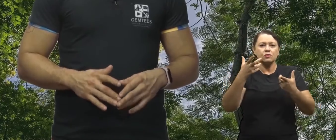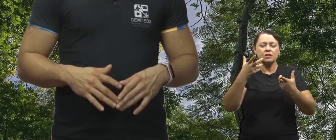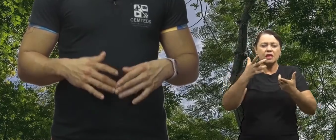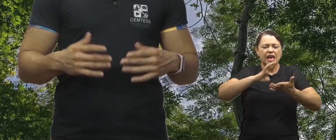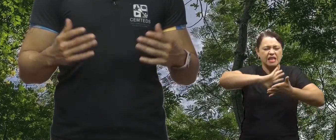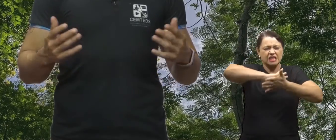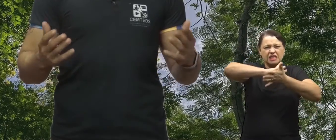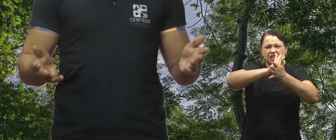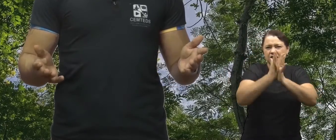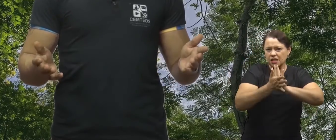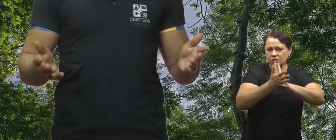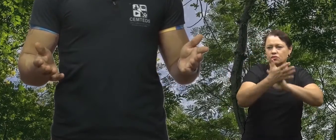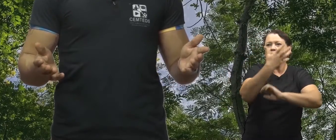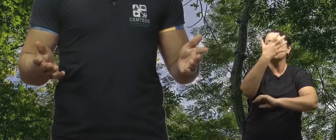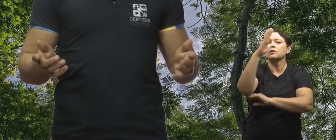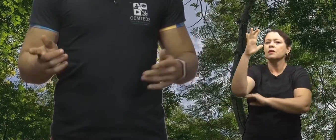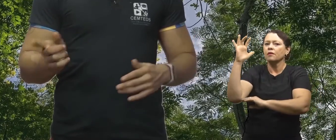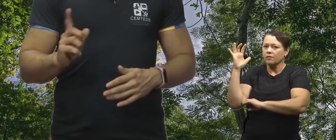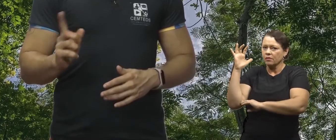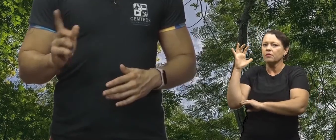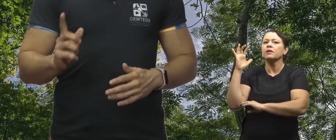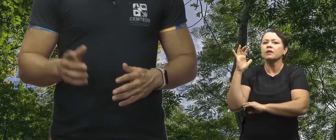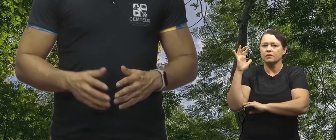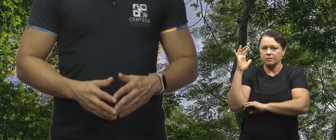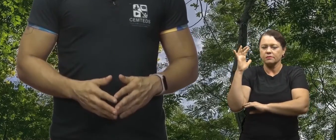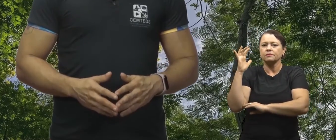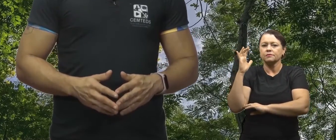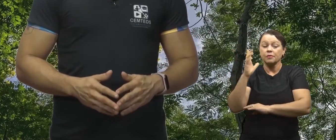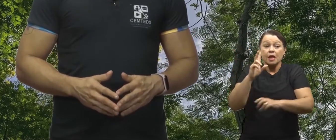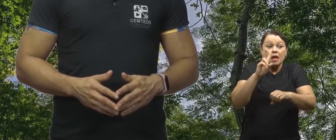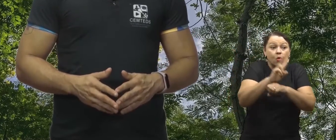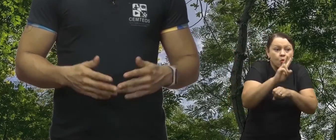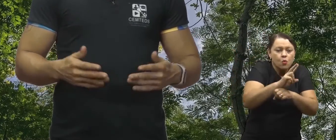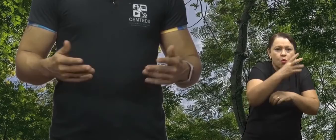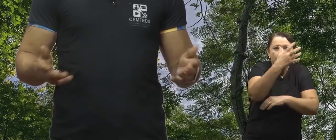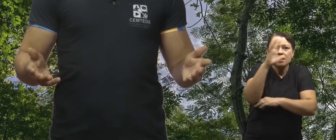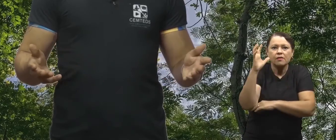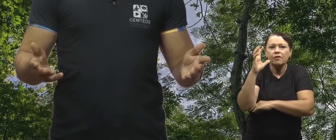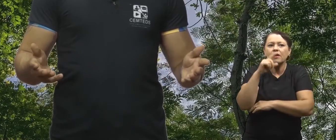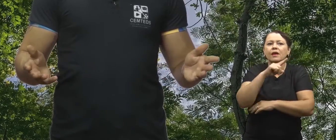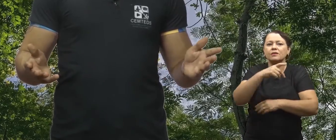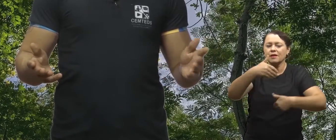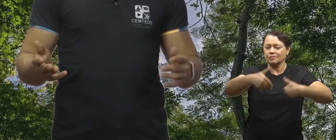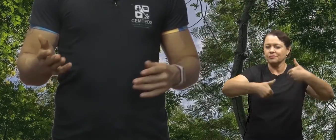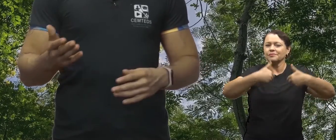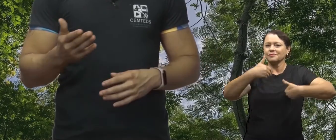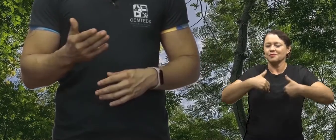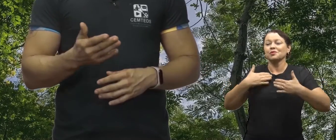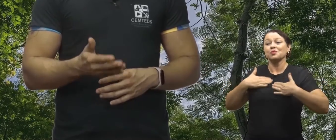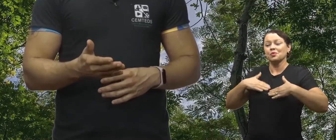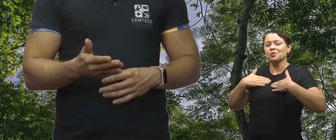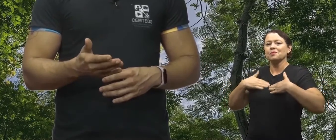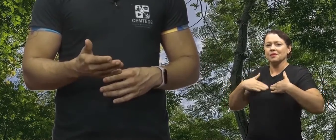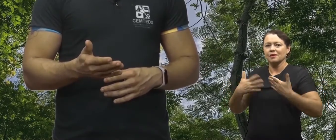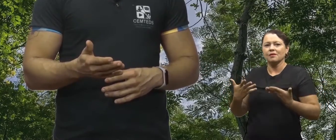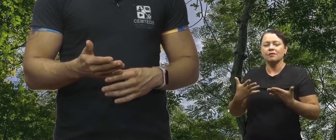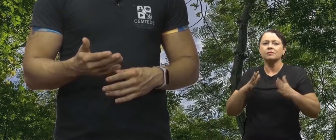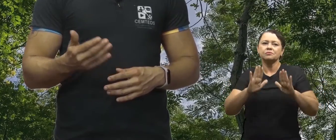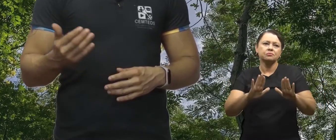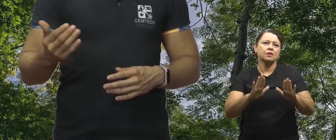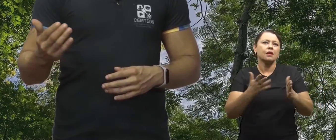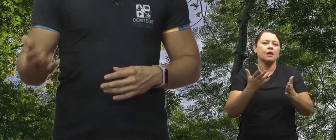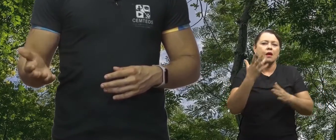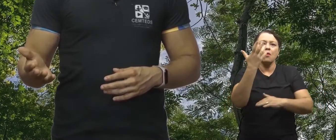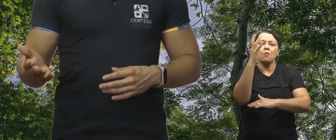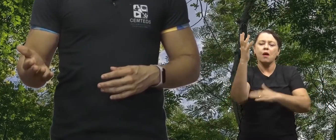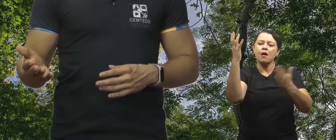derrubam árvores para sua sobrevivência não são punidos por ele. Se um homem derrubasse árvores para construir uma